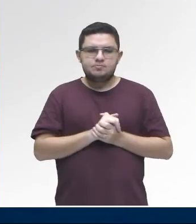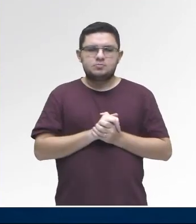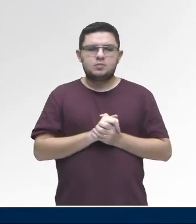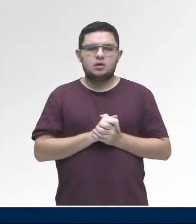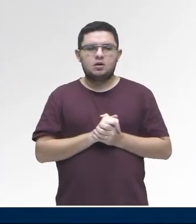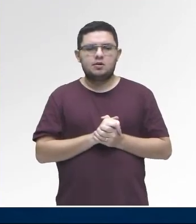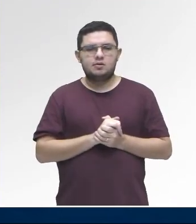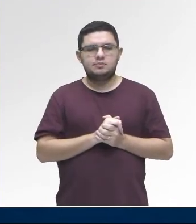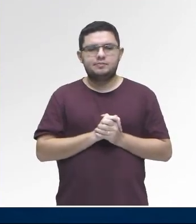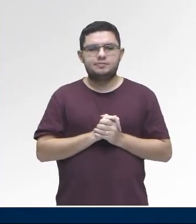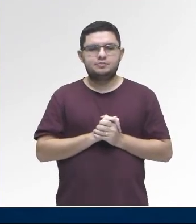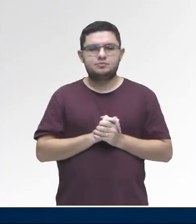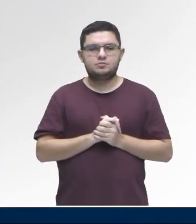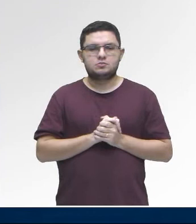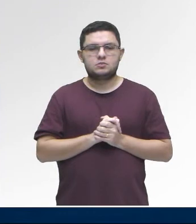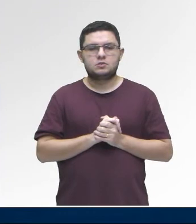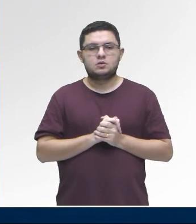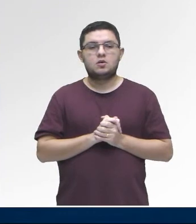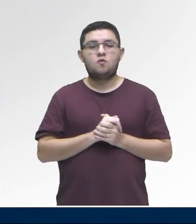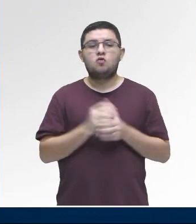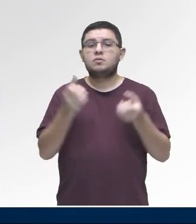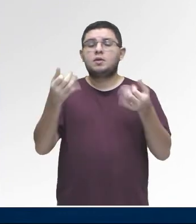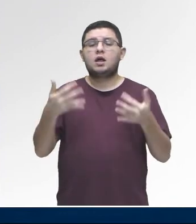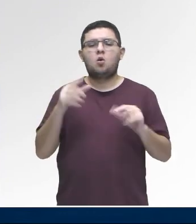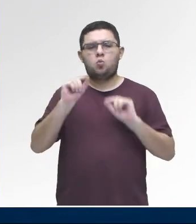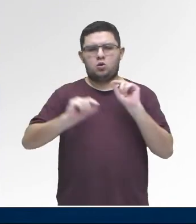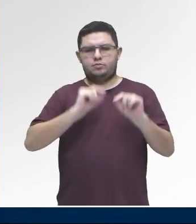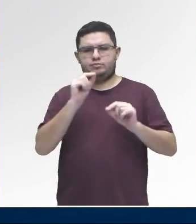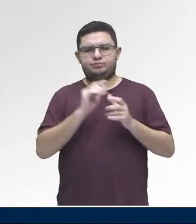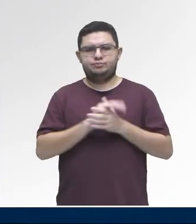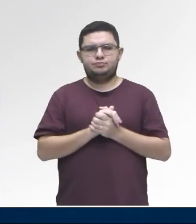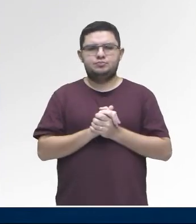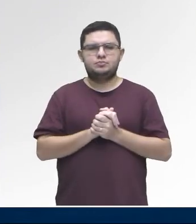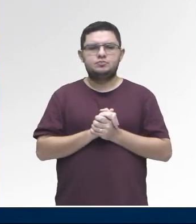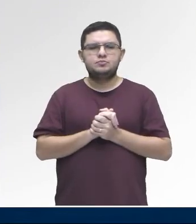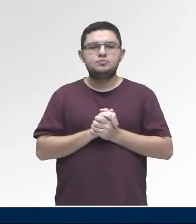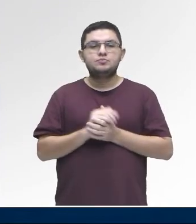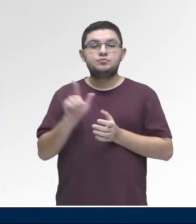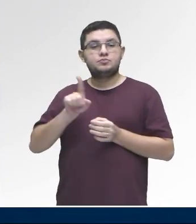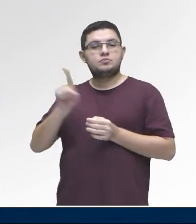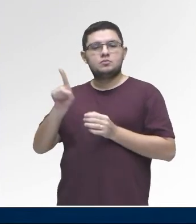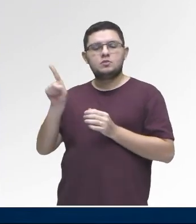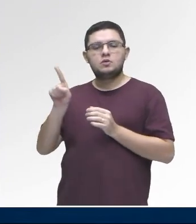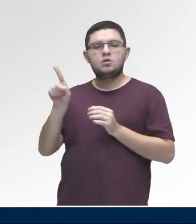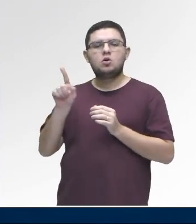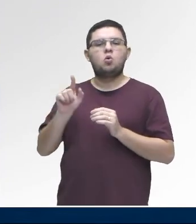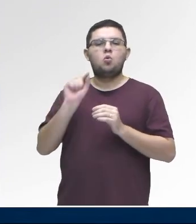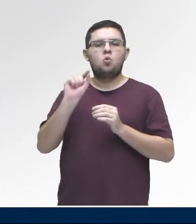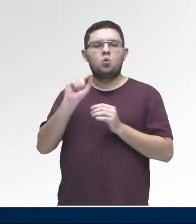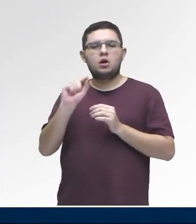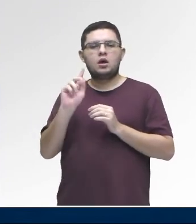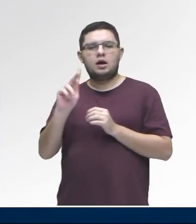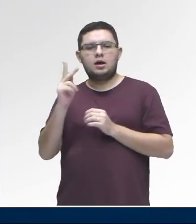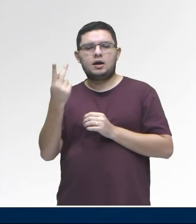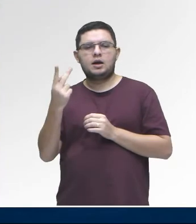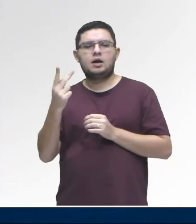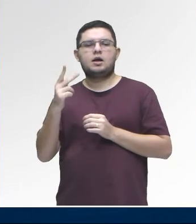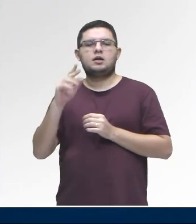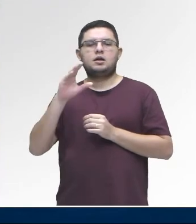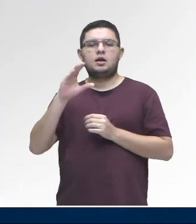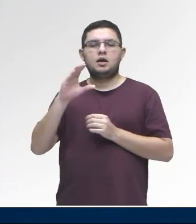bom? Então, vou explicar aí para vocês. O que acontece? O ácido cloroso,